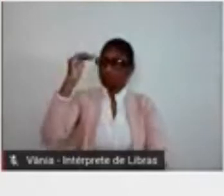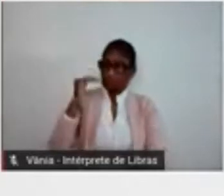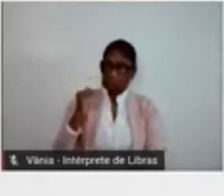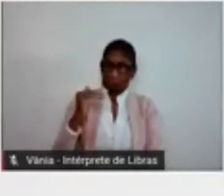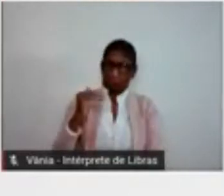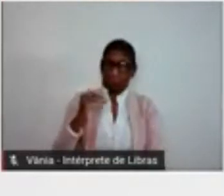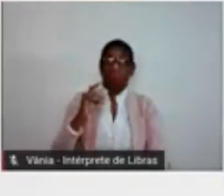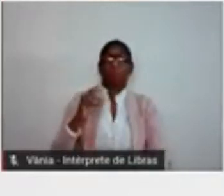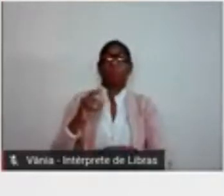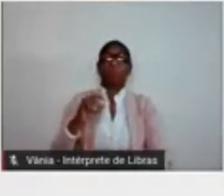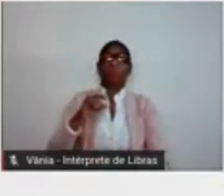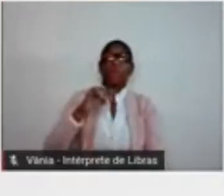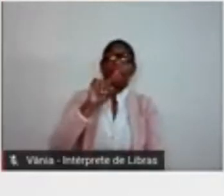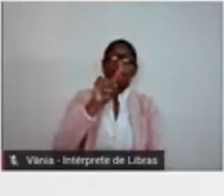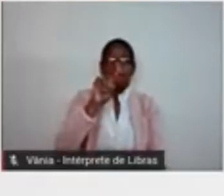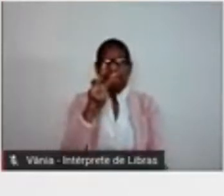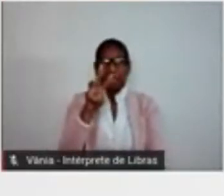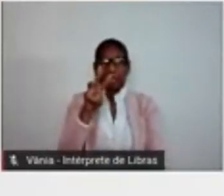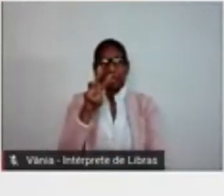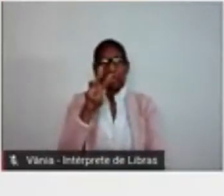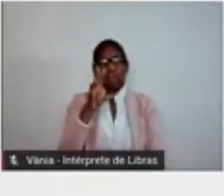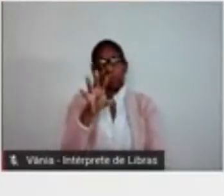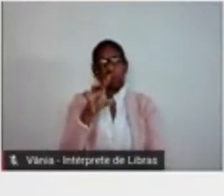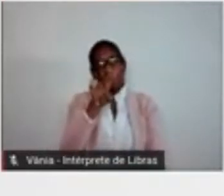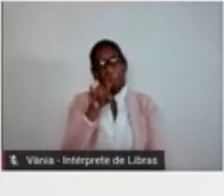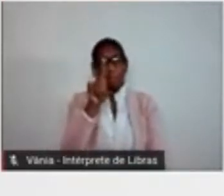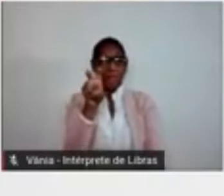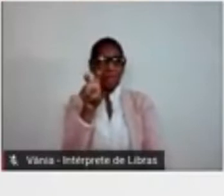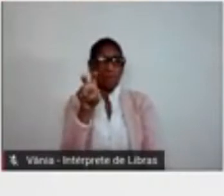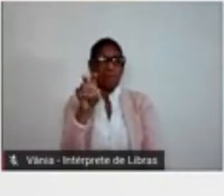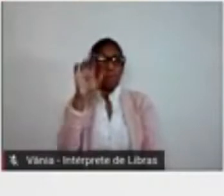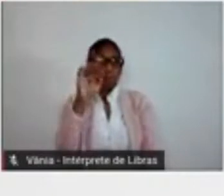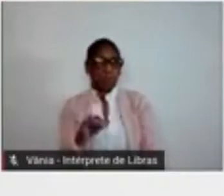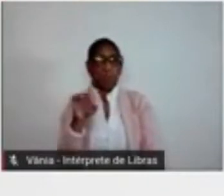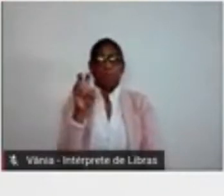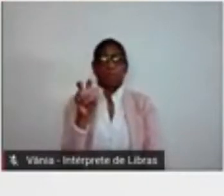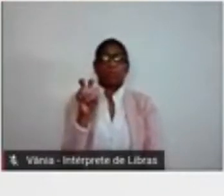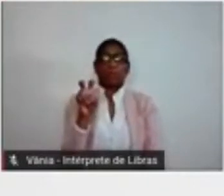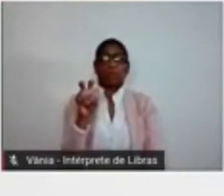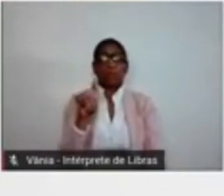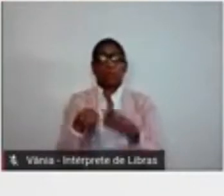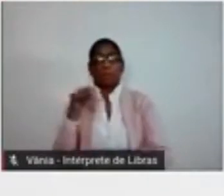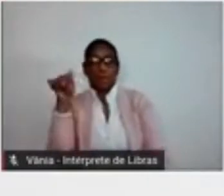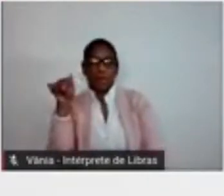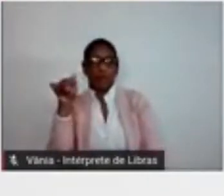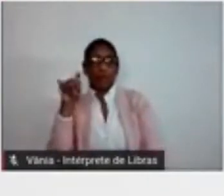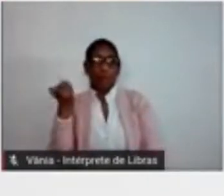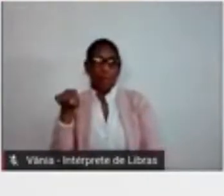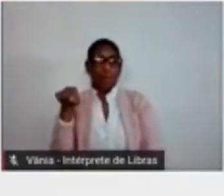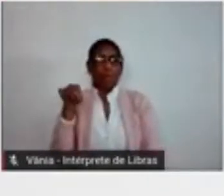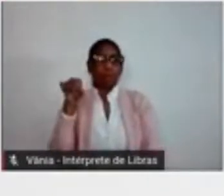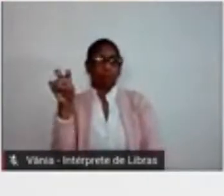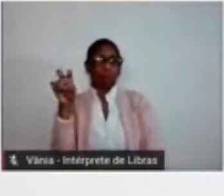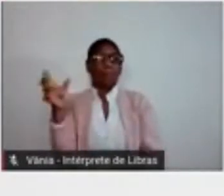hospitalizações, se não me engano, tinha sido 13,5 na semana anterior, ou algo em torno disso, foi para 5, para 7,5, tinha vindo crescendo, agora retornaram